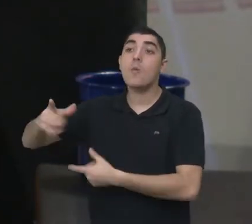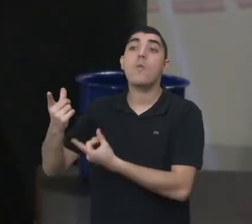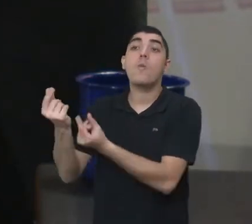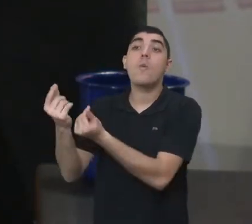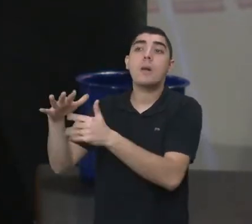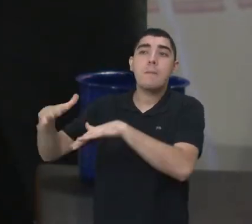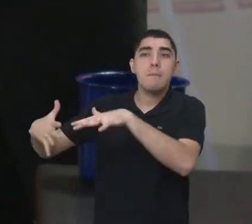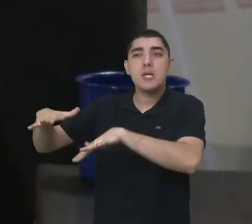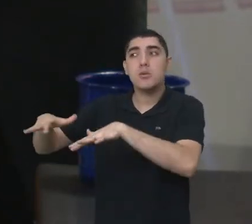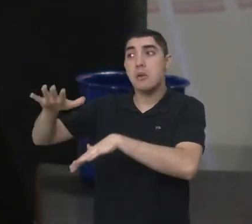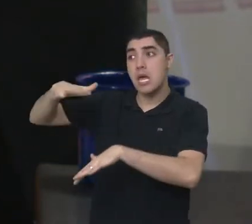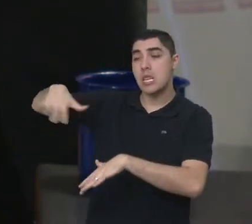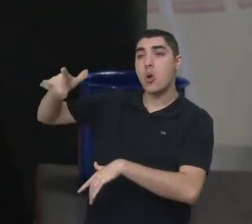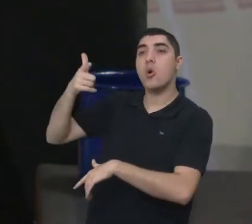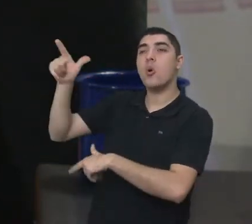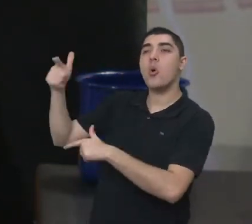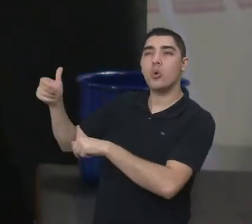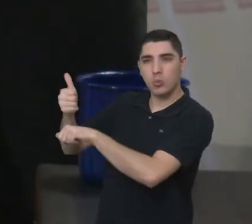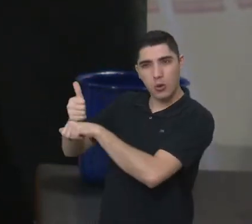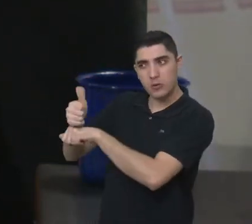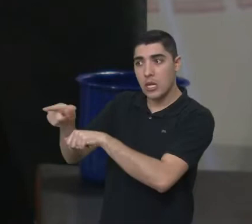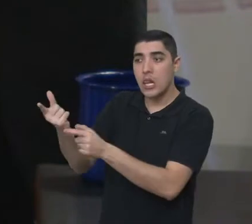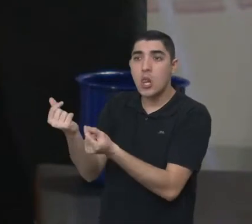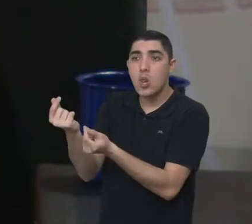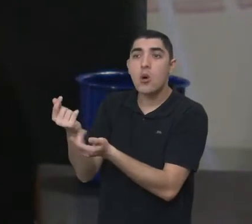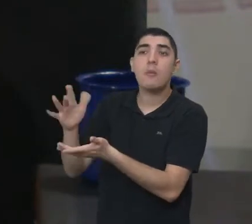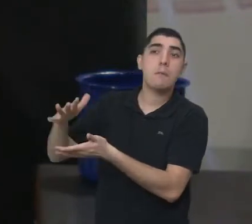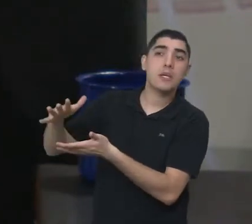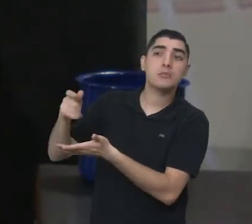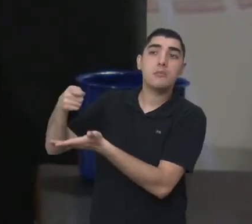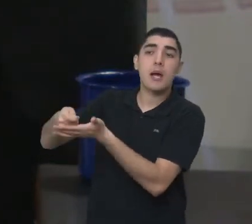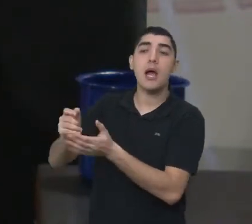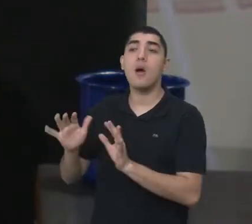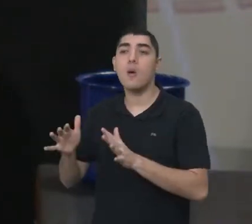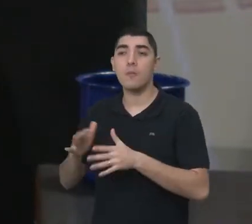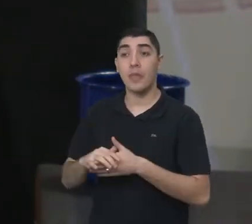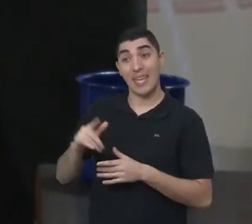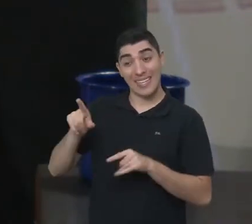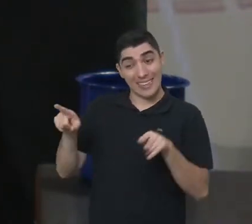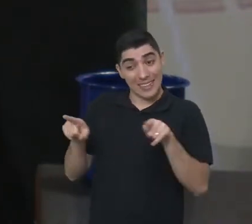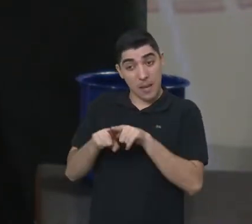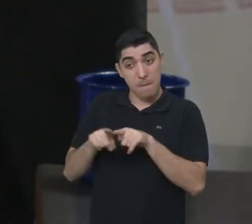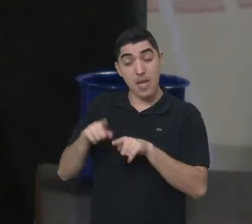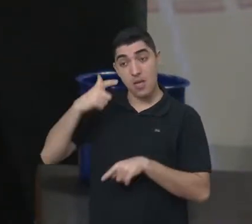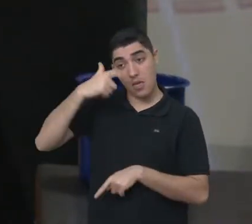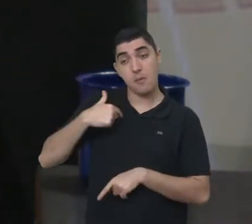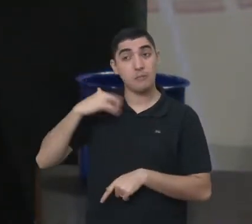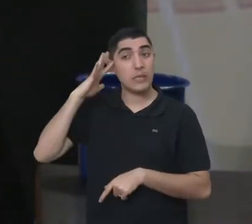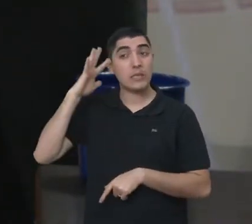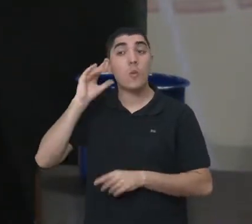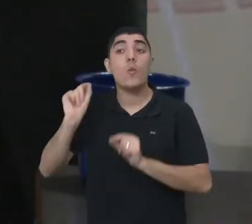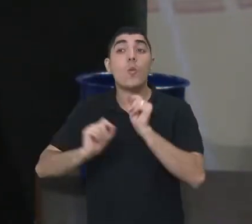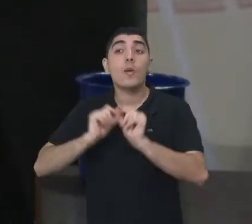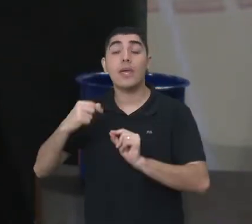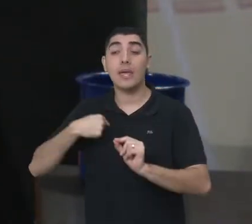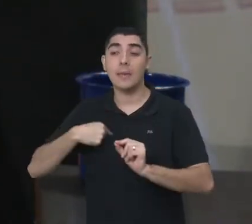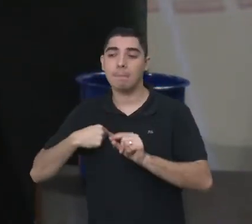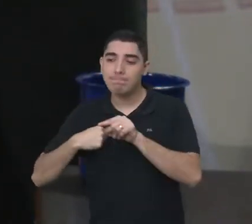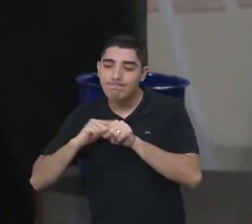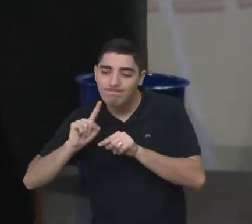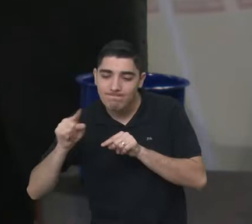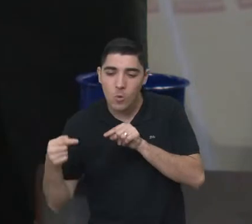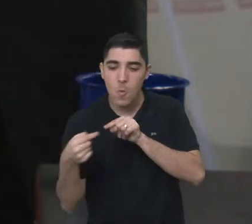a faixa de preço que cada um cobra, mas também aquilo que você está precisando, o que te faz confortável,